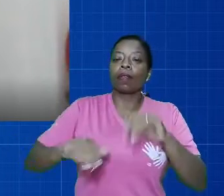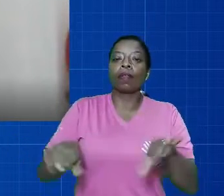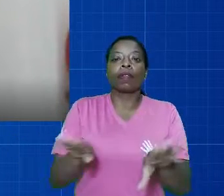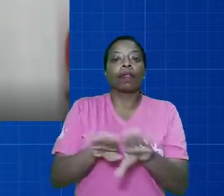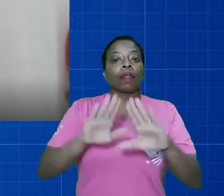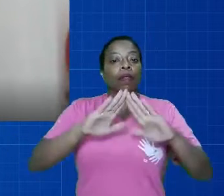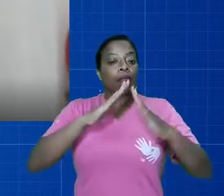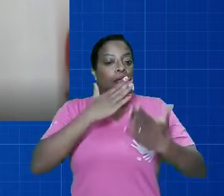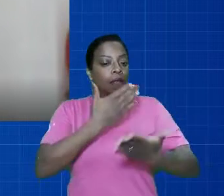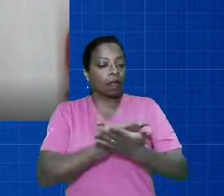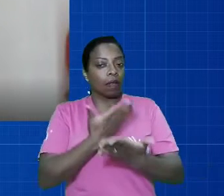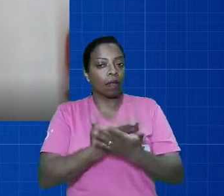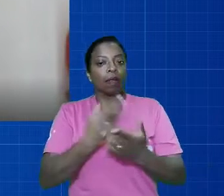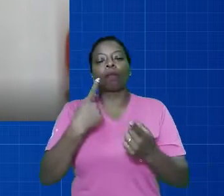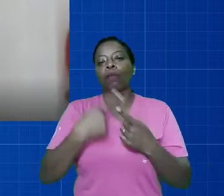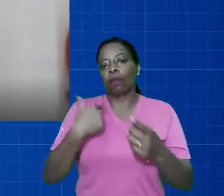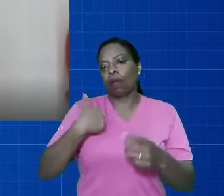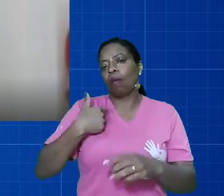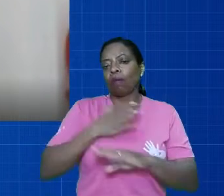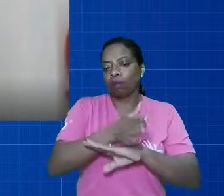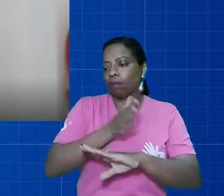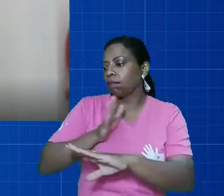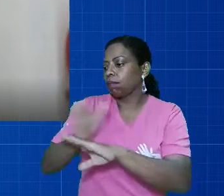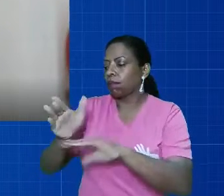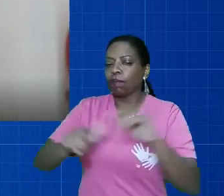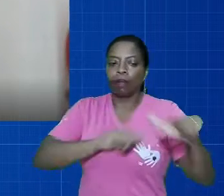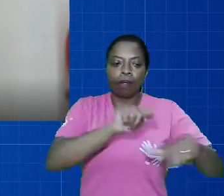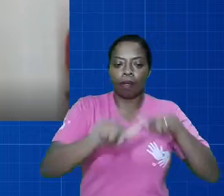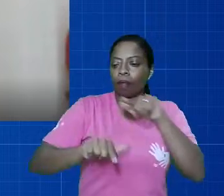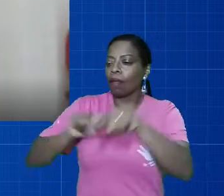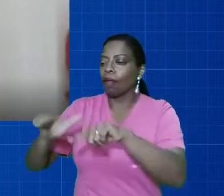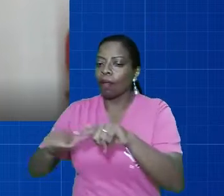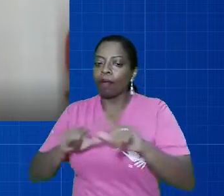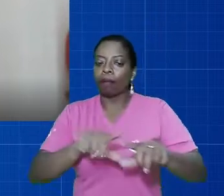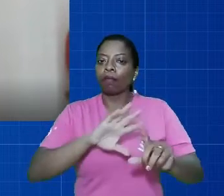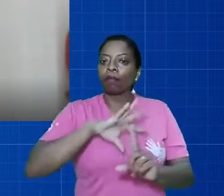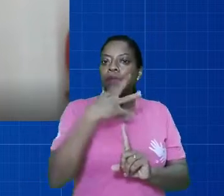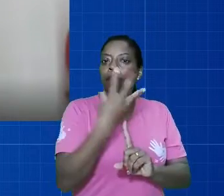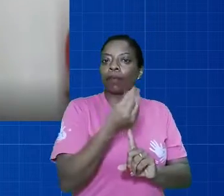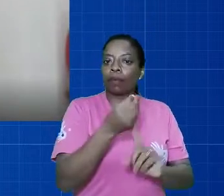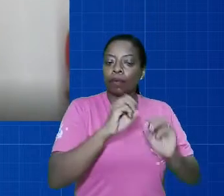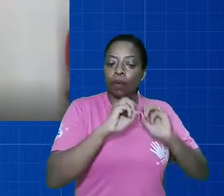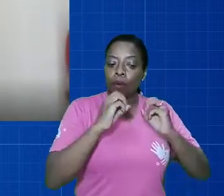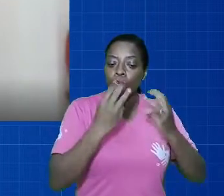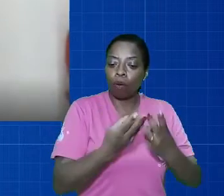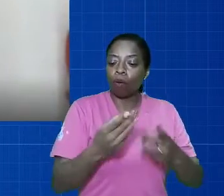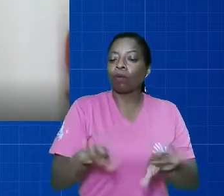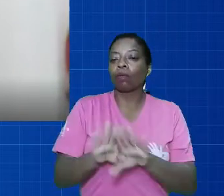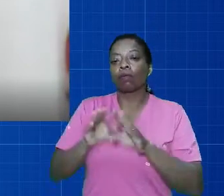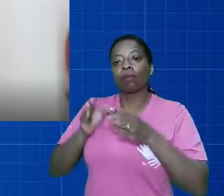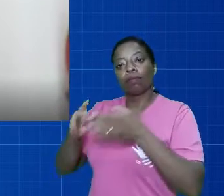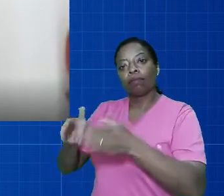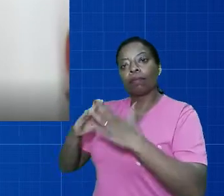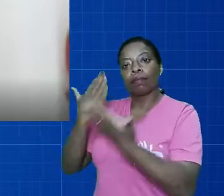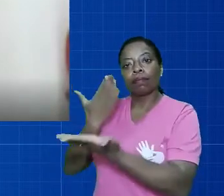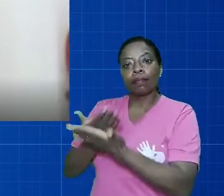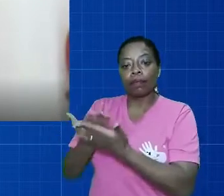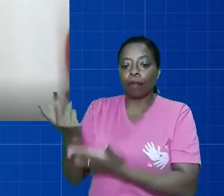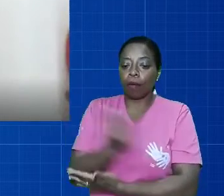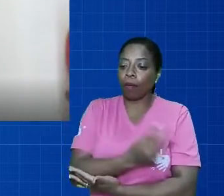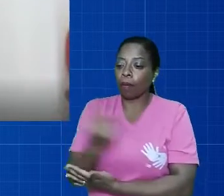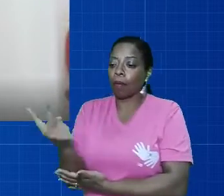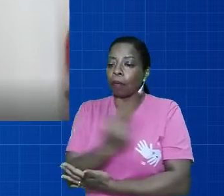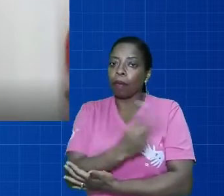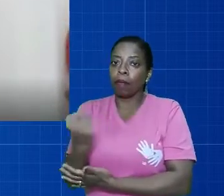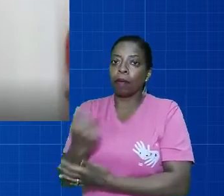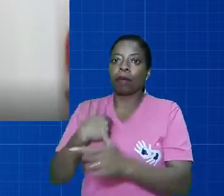porque eu atuava tanto na oficina de arte como na escola, então isso, esse movimento de ida e vida era muito